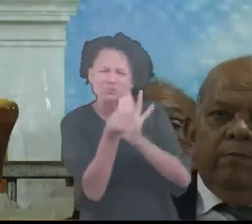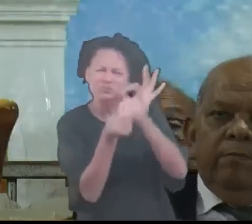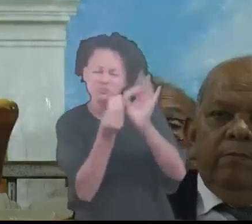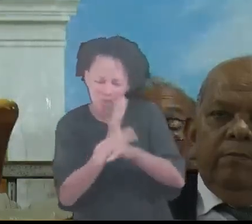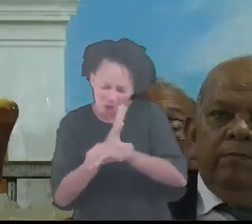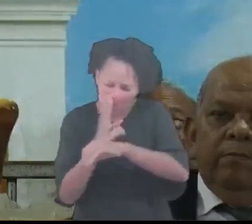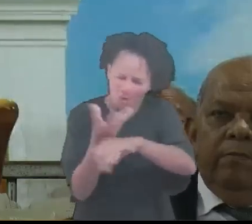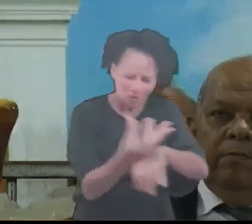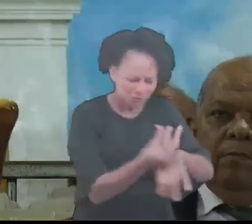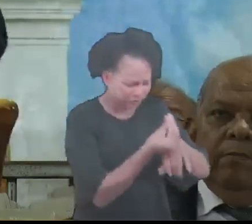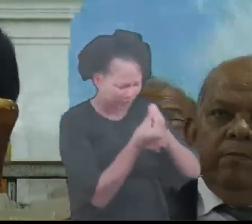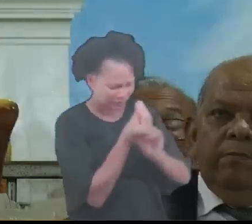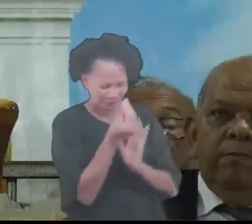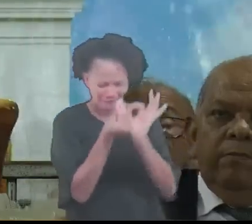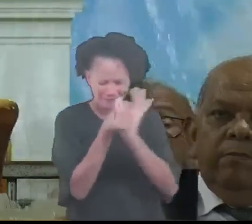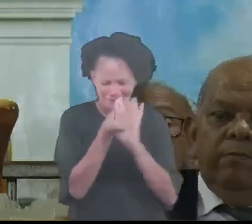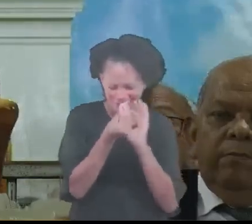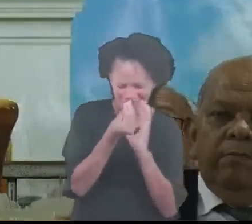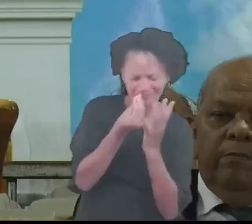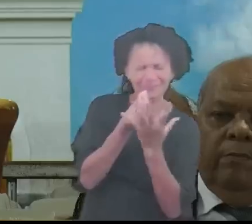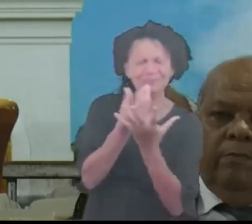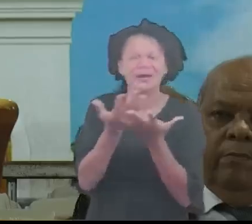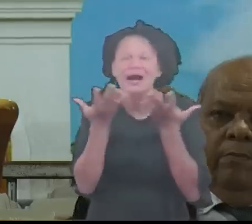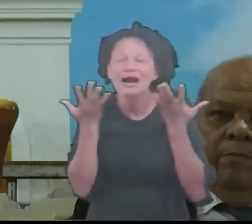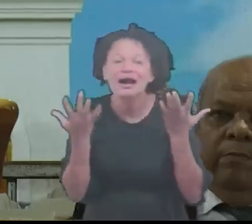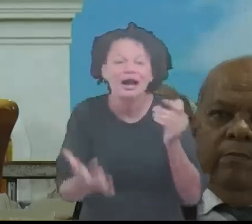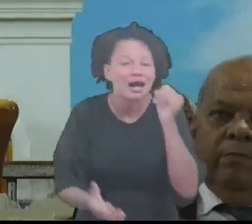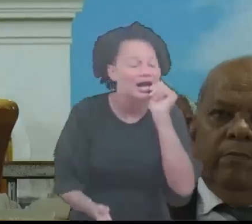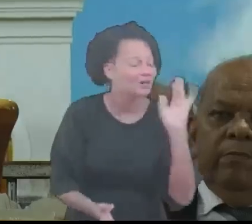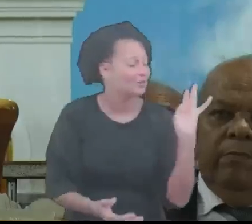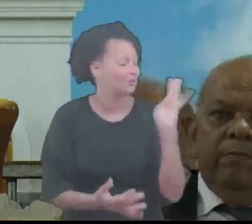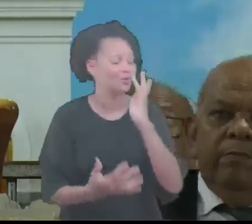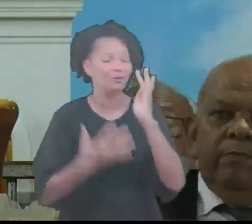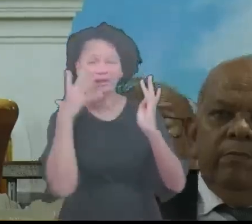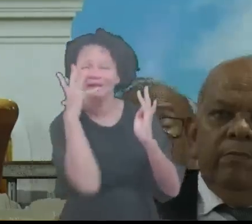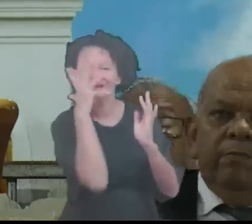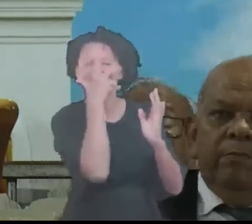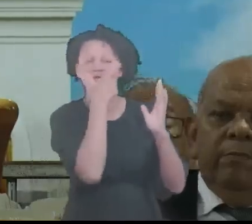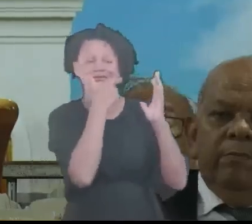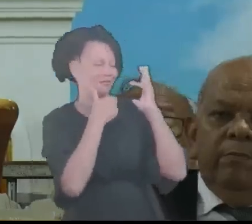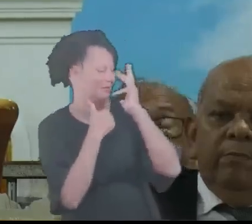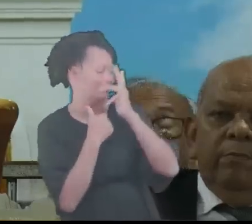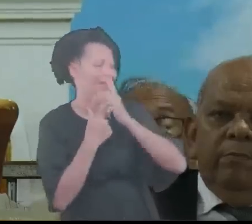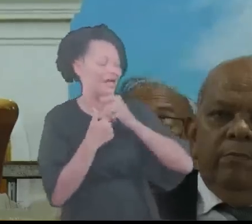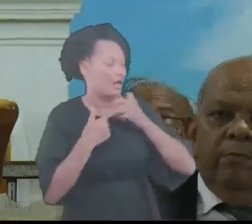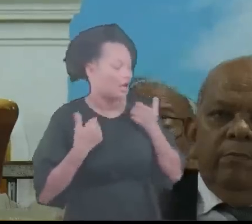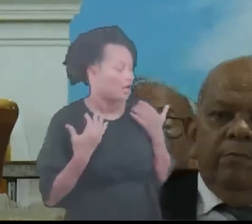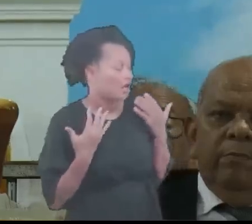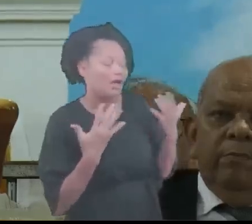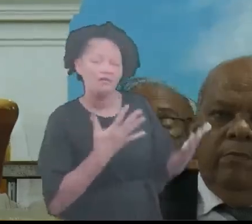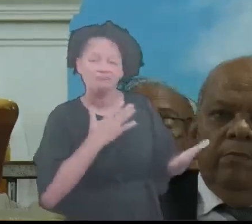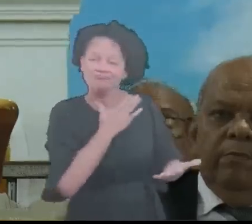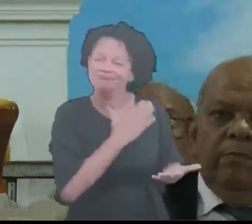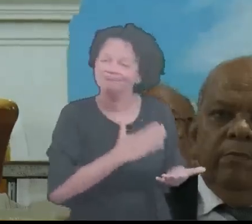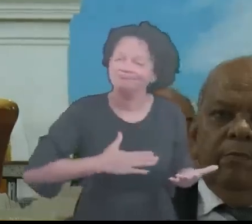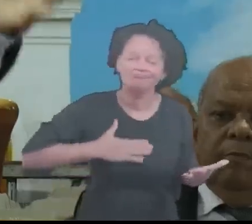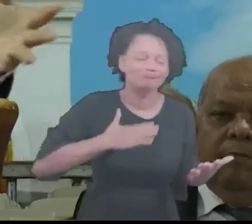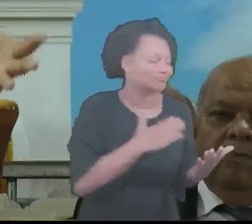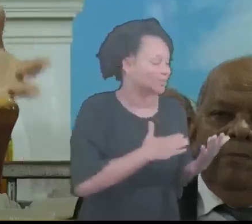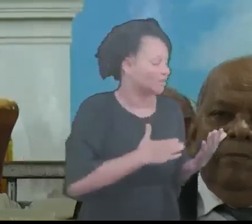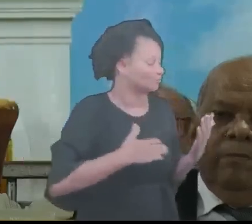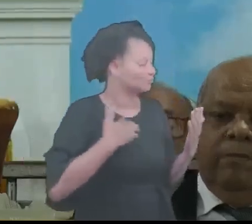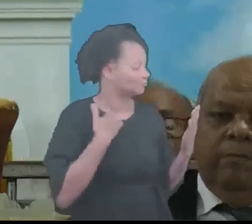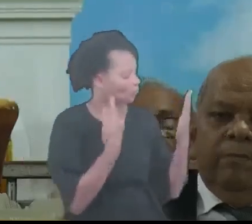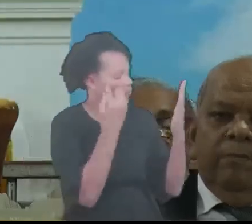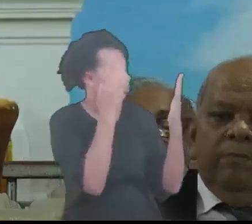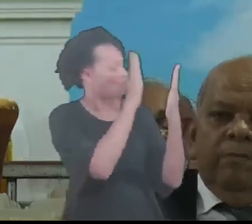uma igreja embelezada. A noiva já é linda por natureza. Ele disse: agradáveis são as tuas